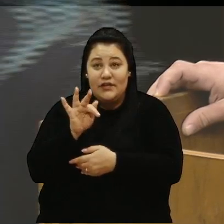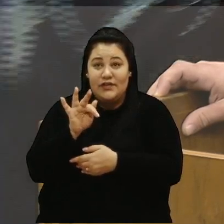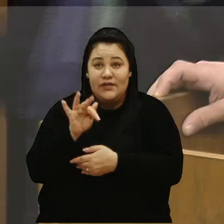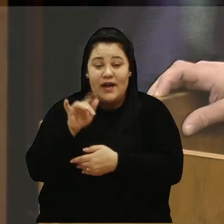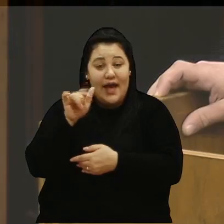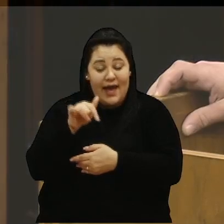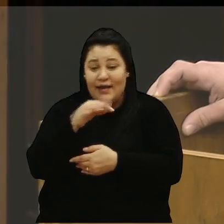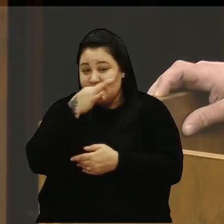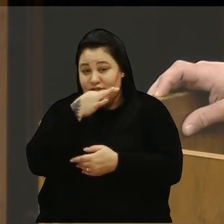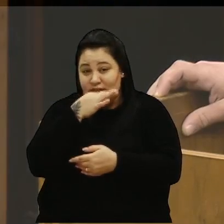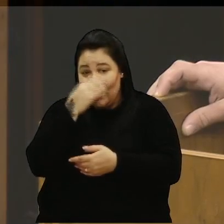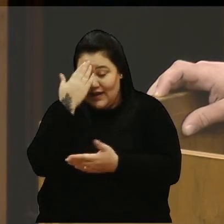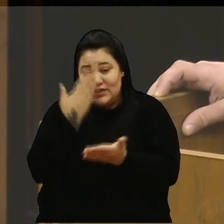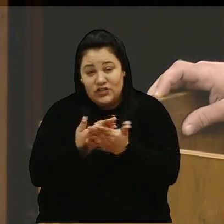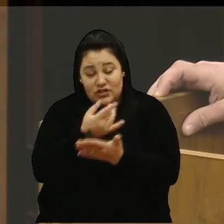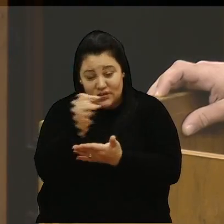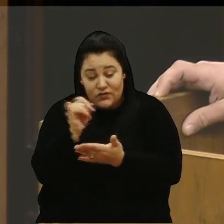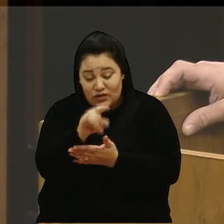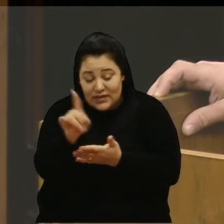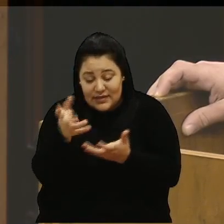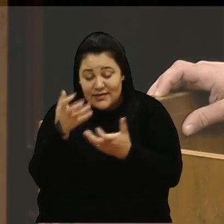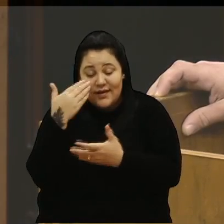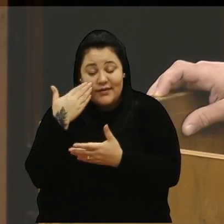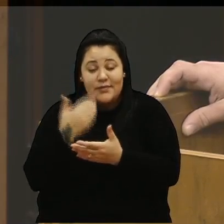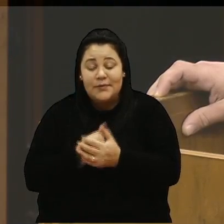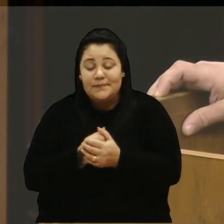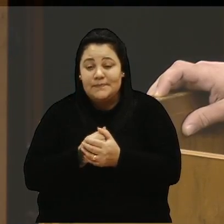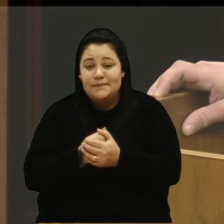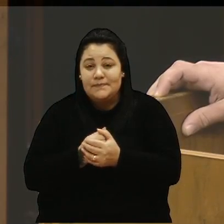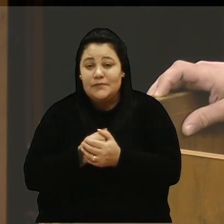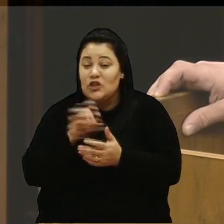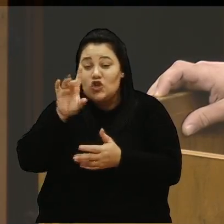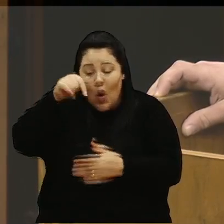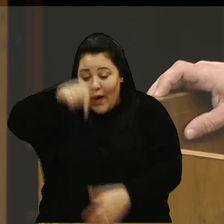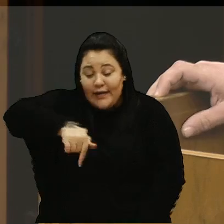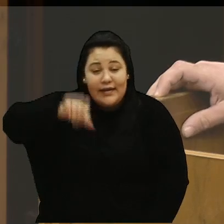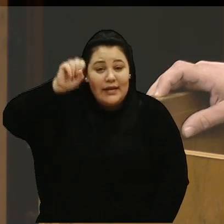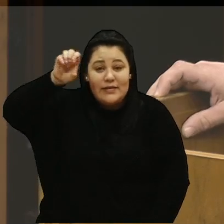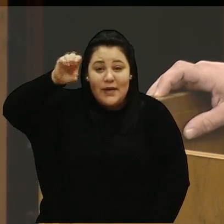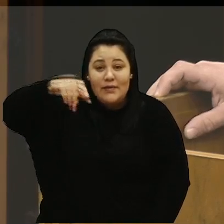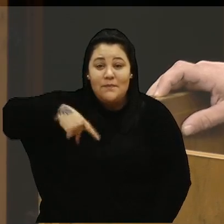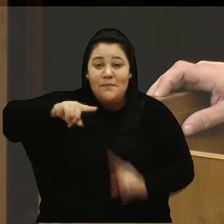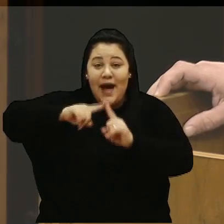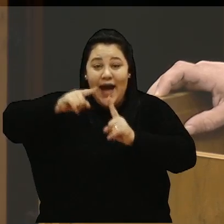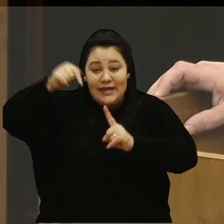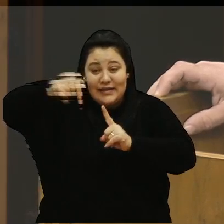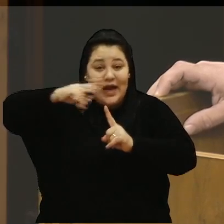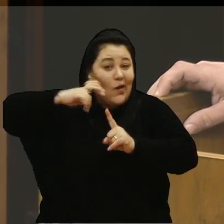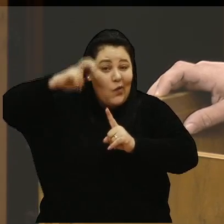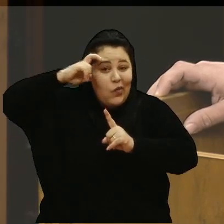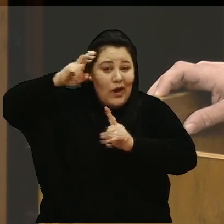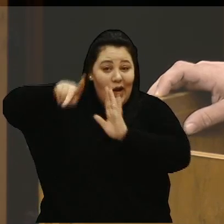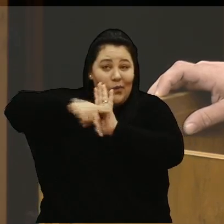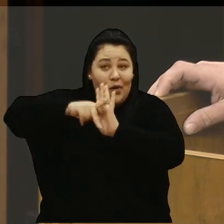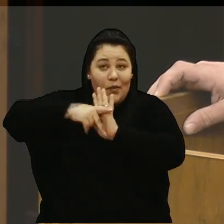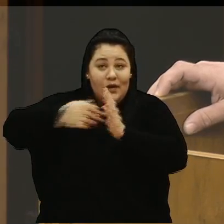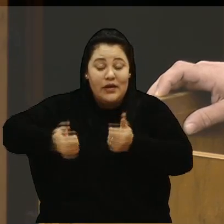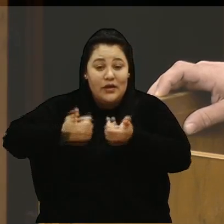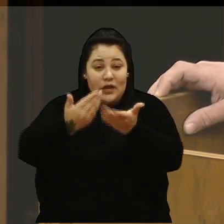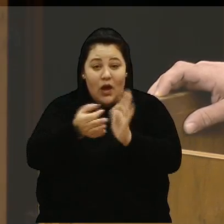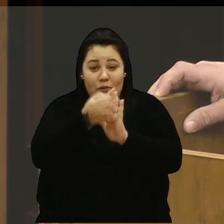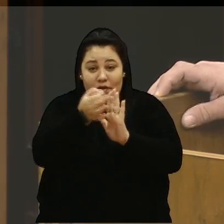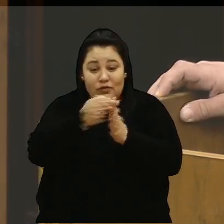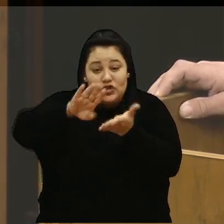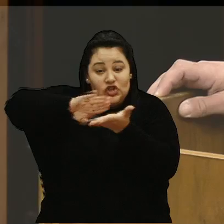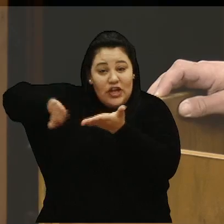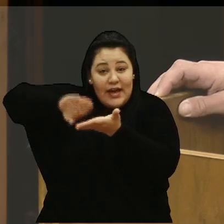Sul. Acredite se quiser. Só que aqui virou cultural. Então, quando eu dei a sugestão de retirar os